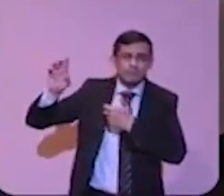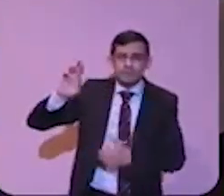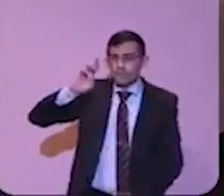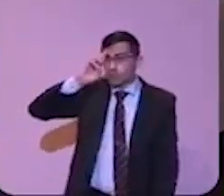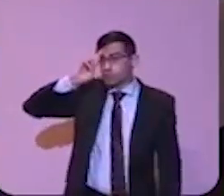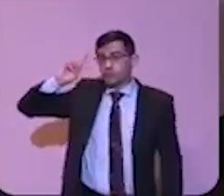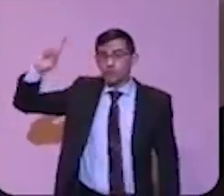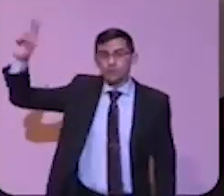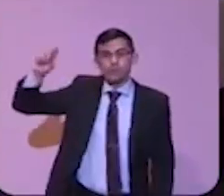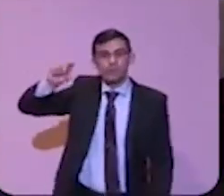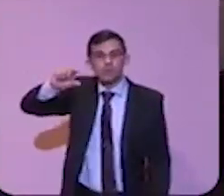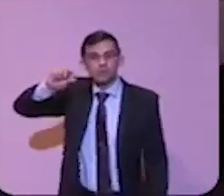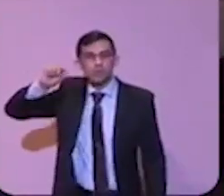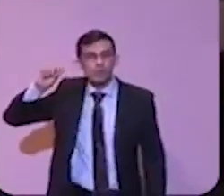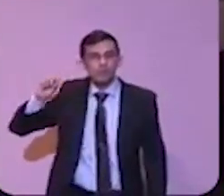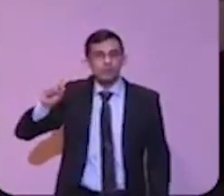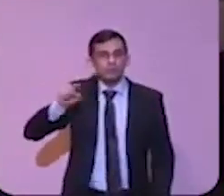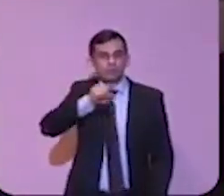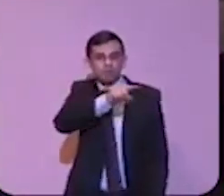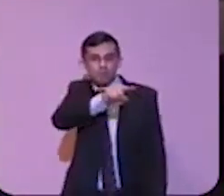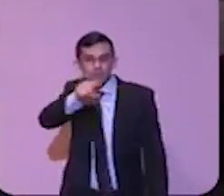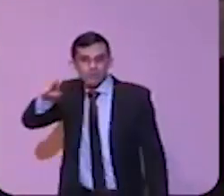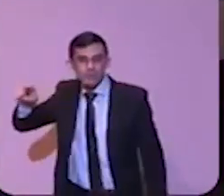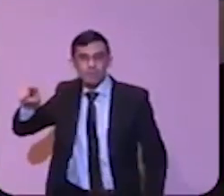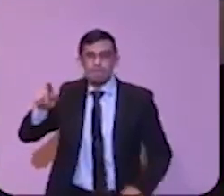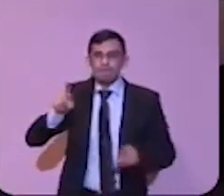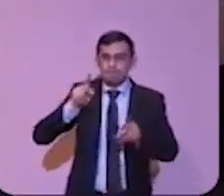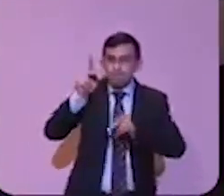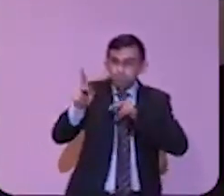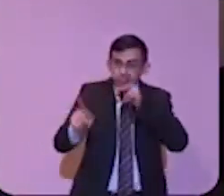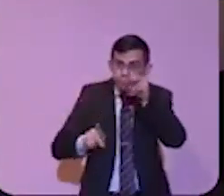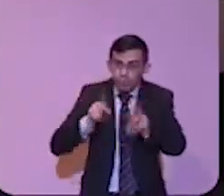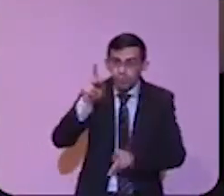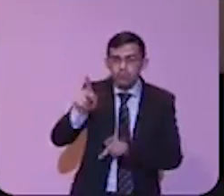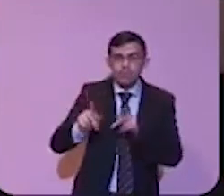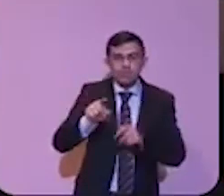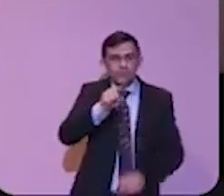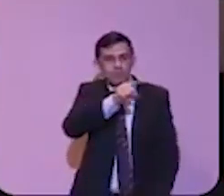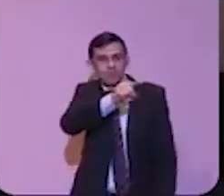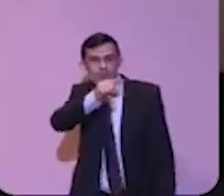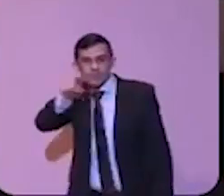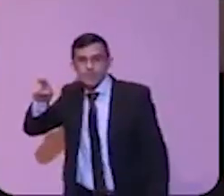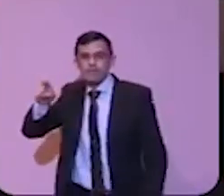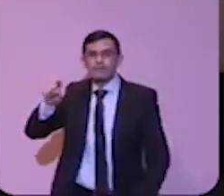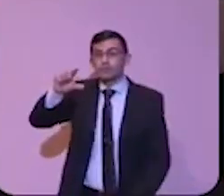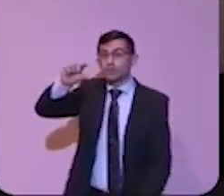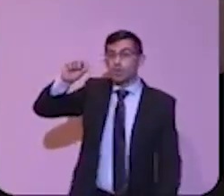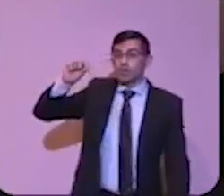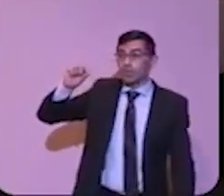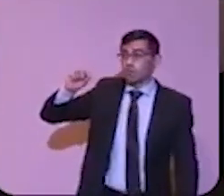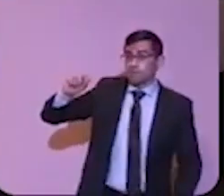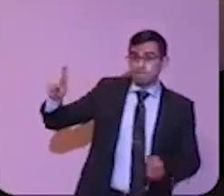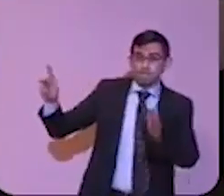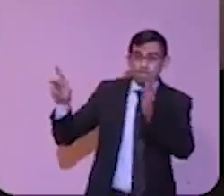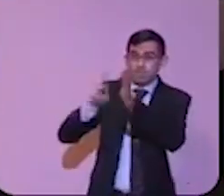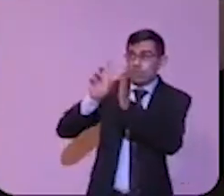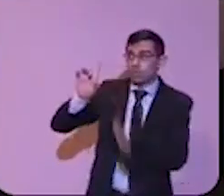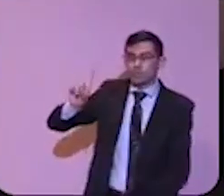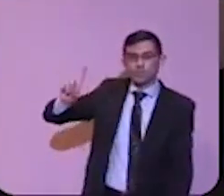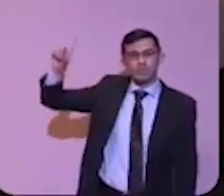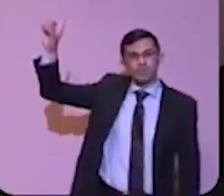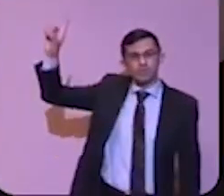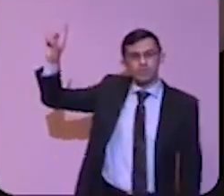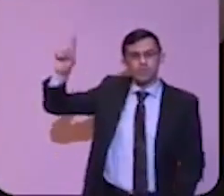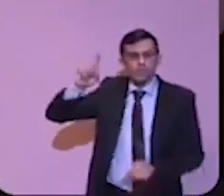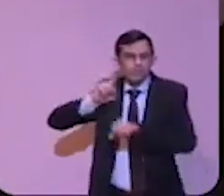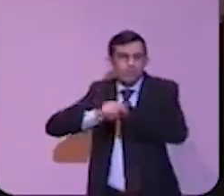Senhor decidiu fazer de você. O Senhor decidiu fazer de você o seu povo. Quando Ele olha